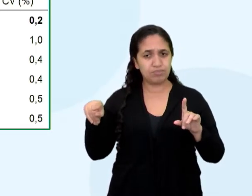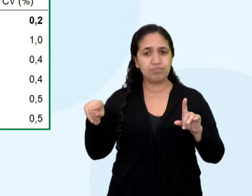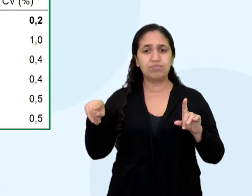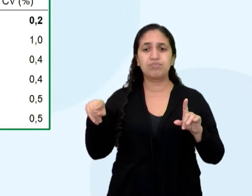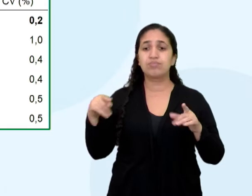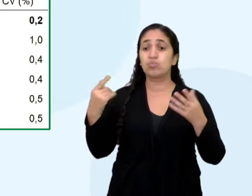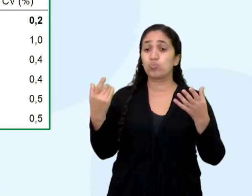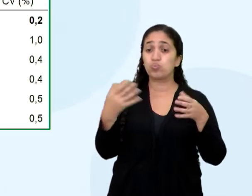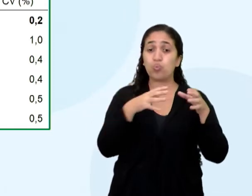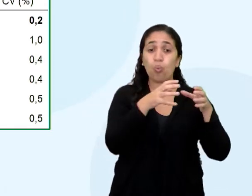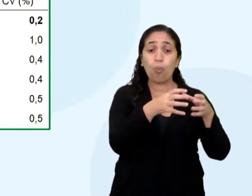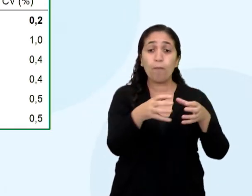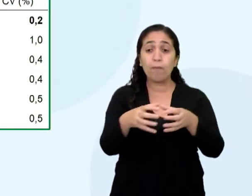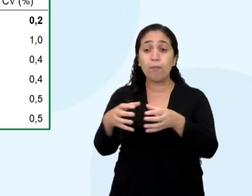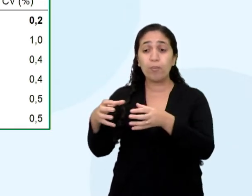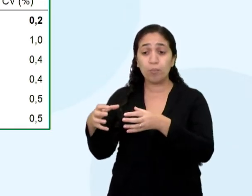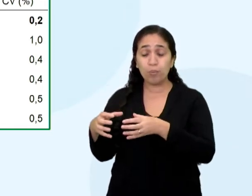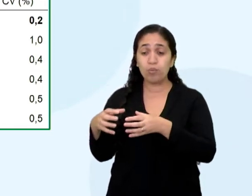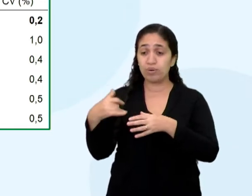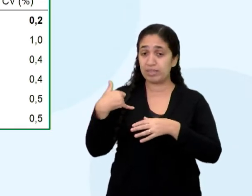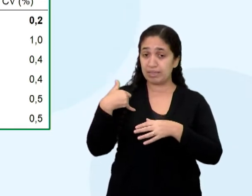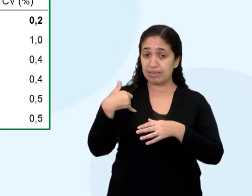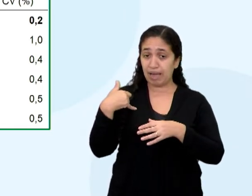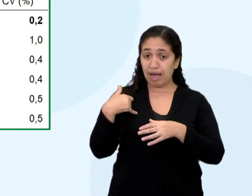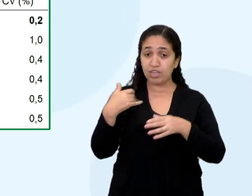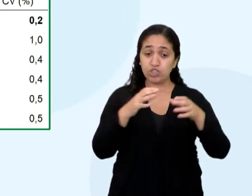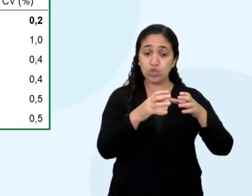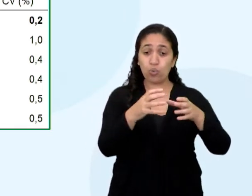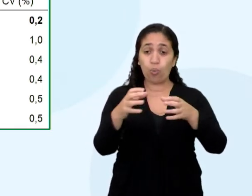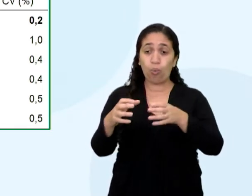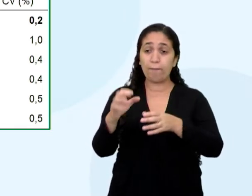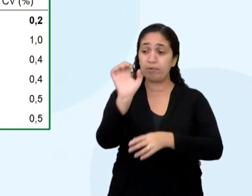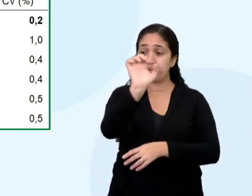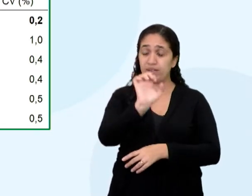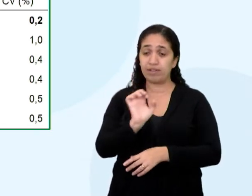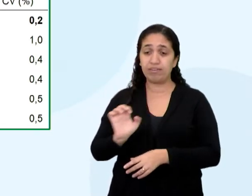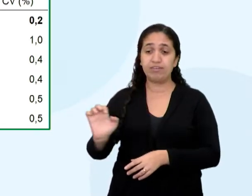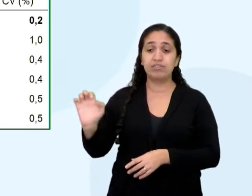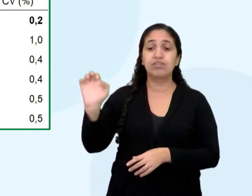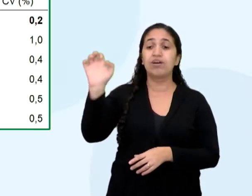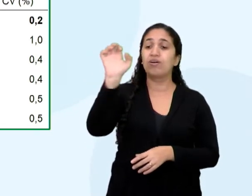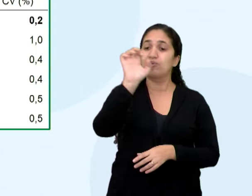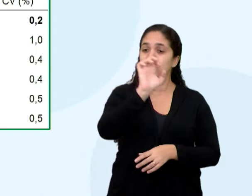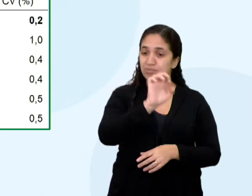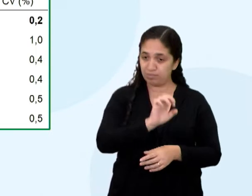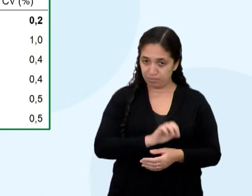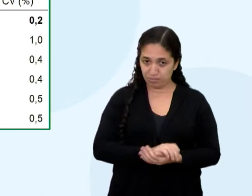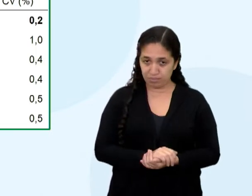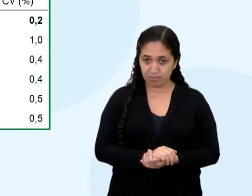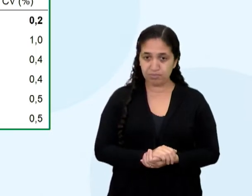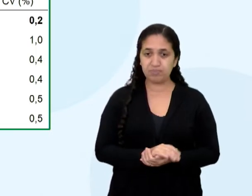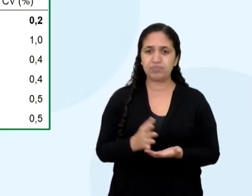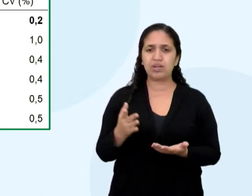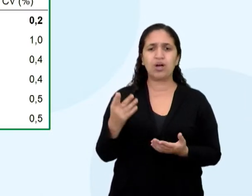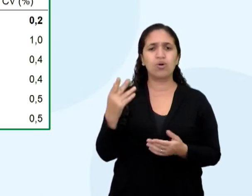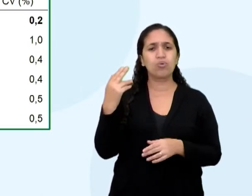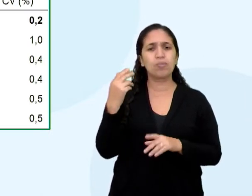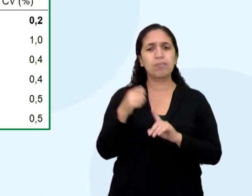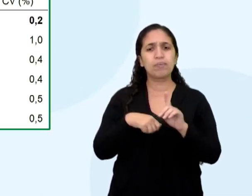variação segundo grupos de idade e grandes regiões do Brasil. Então, esses dados aí são de novembro